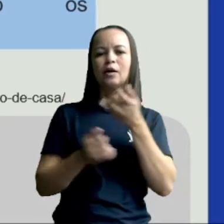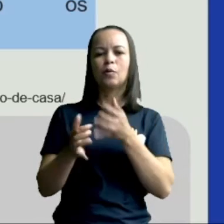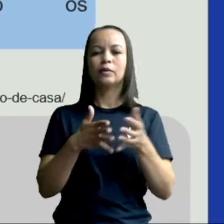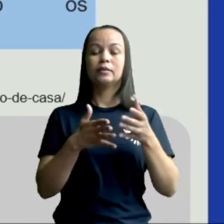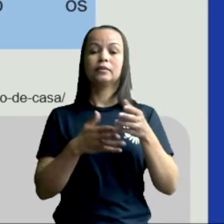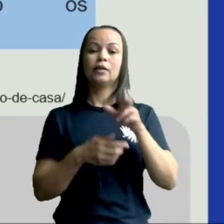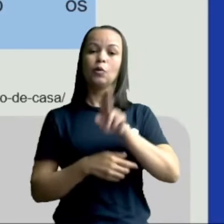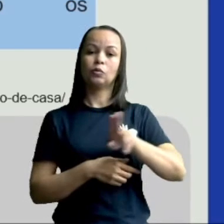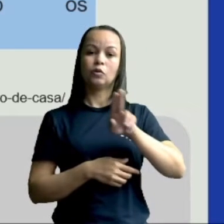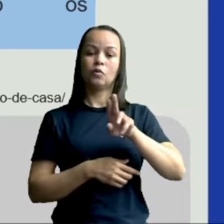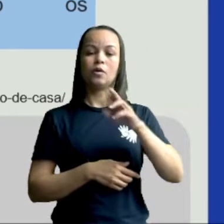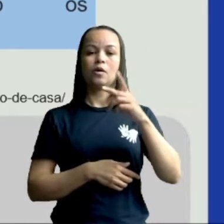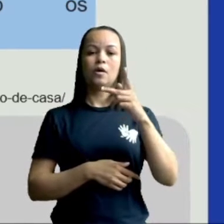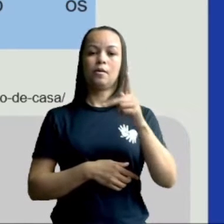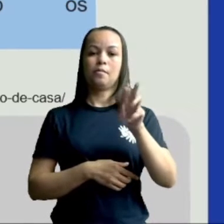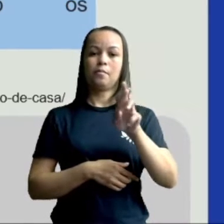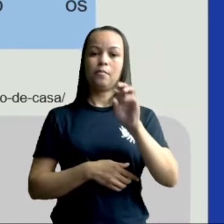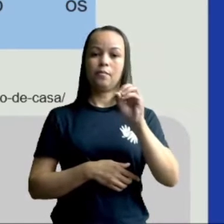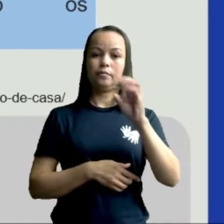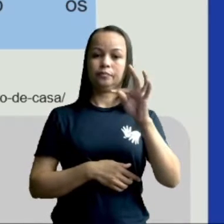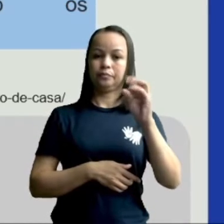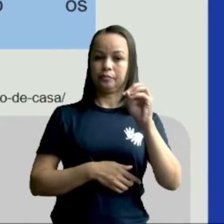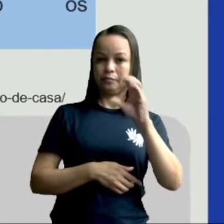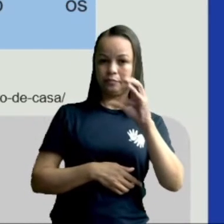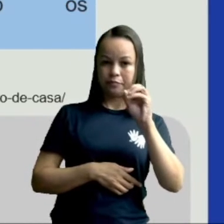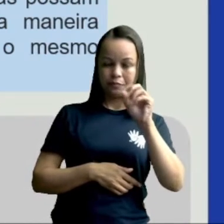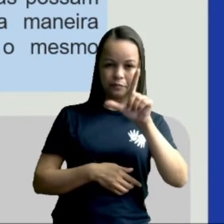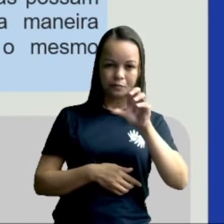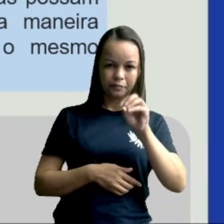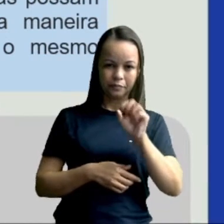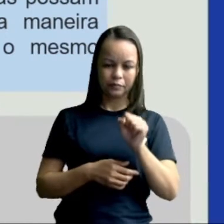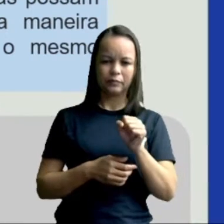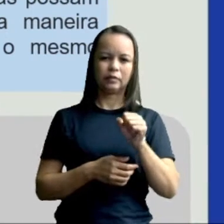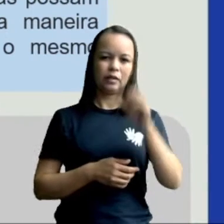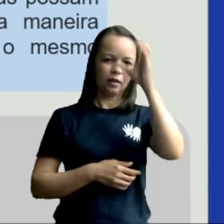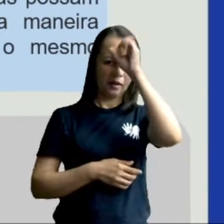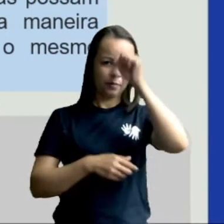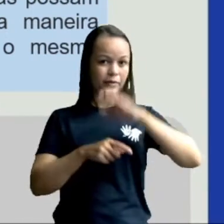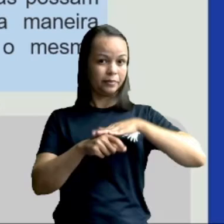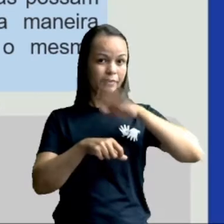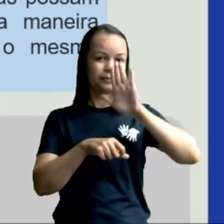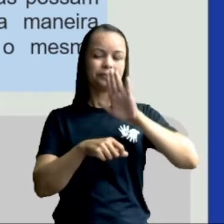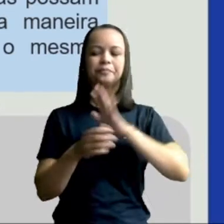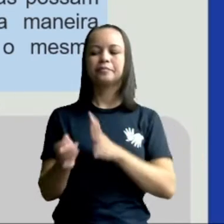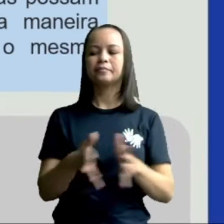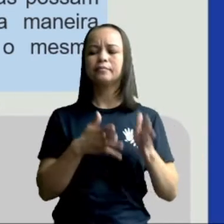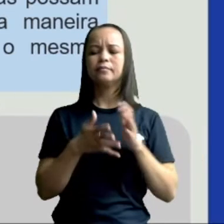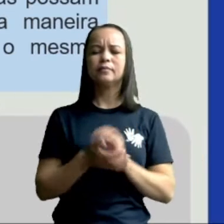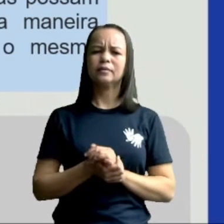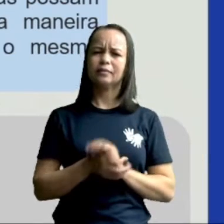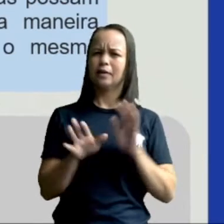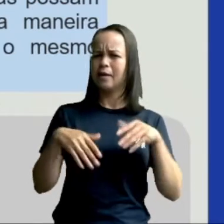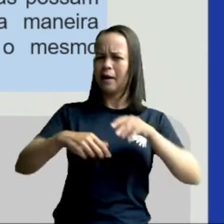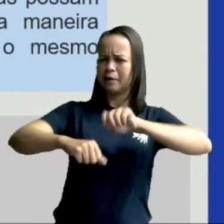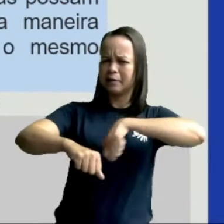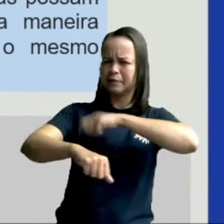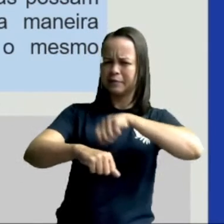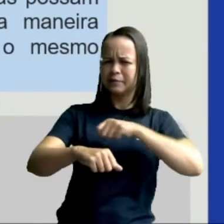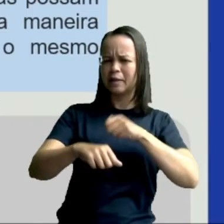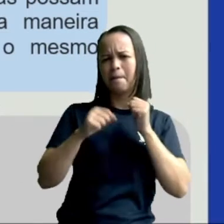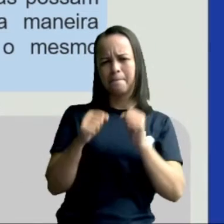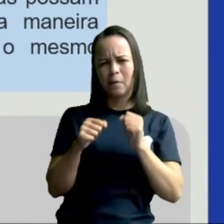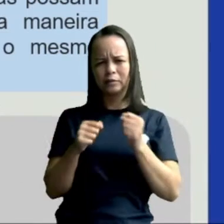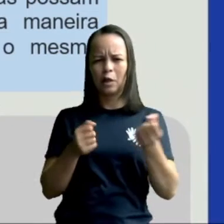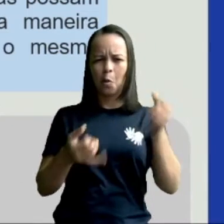os chamados protocolos. Vamos aprender mais um pouquinho? Será mesmo que a cozinha pode ser